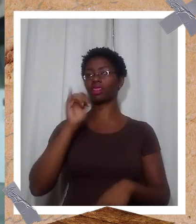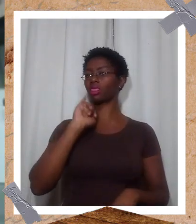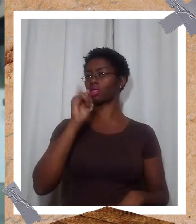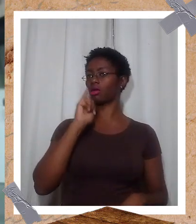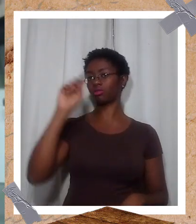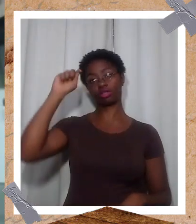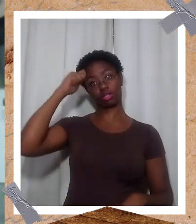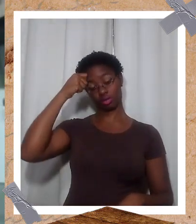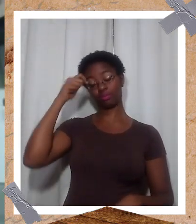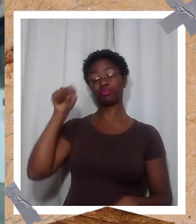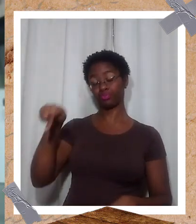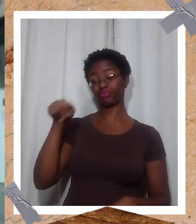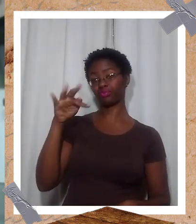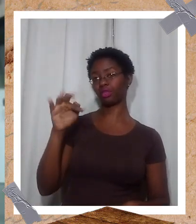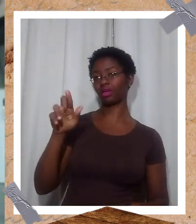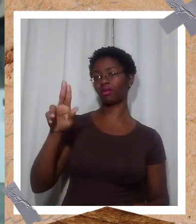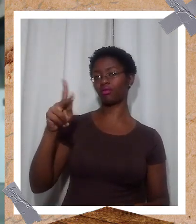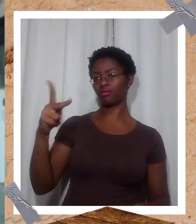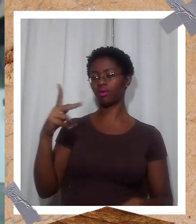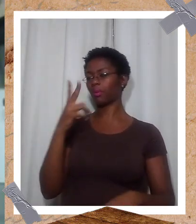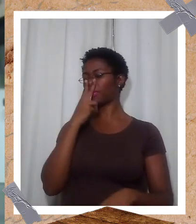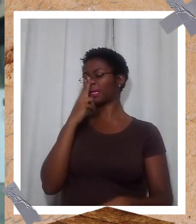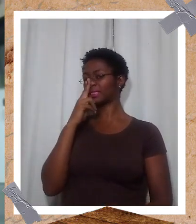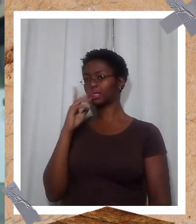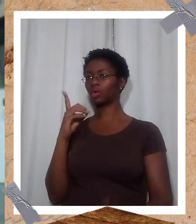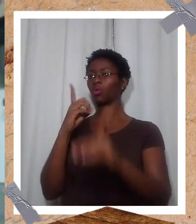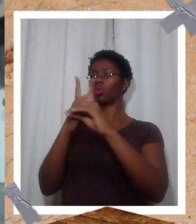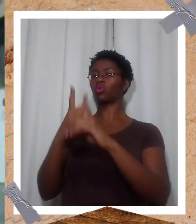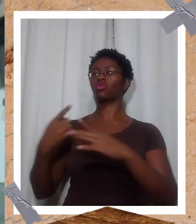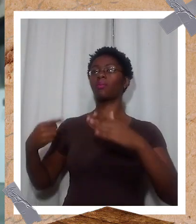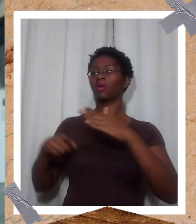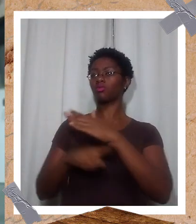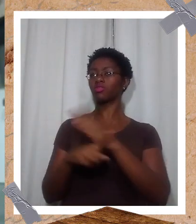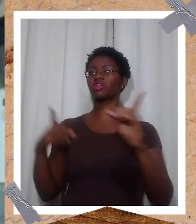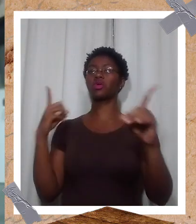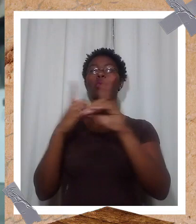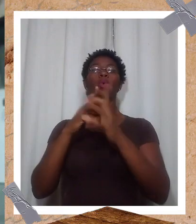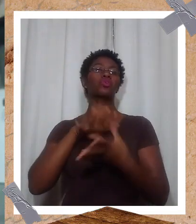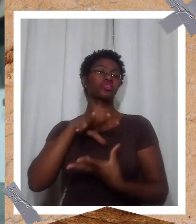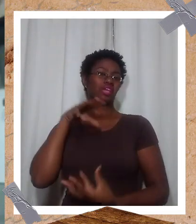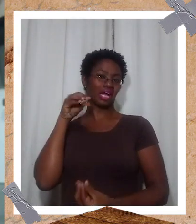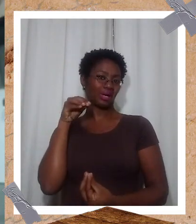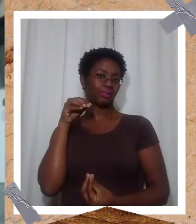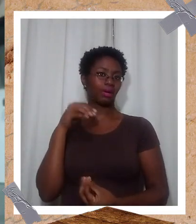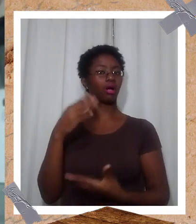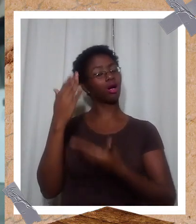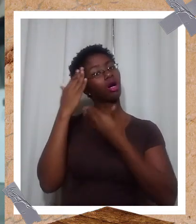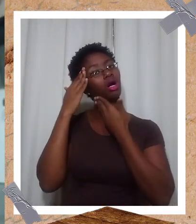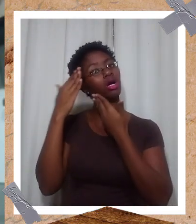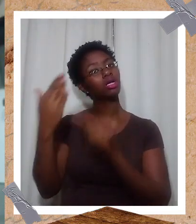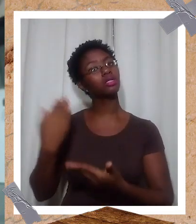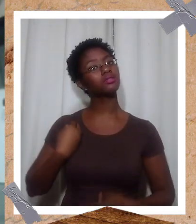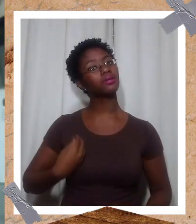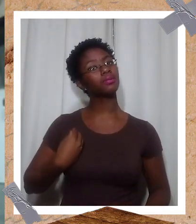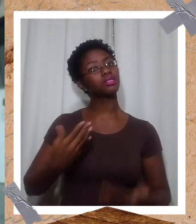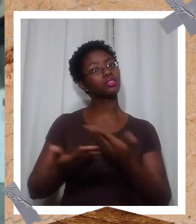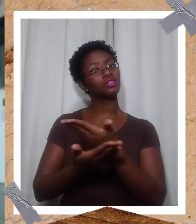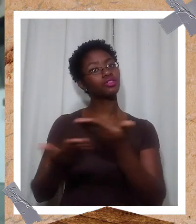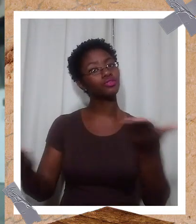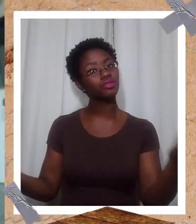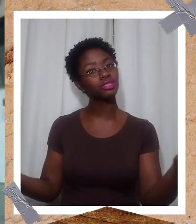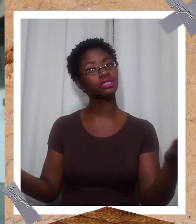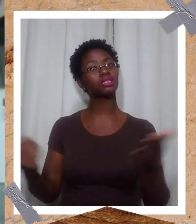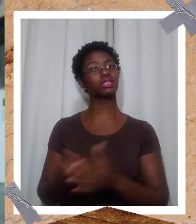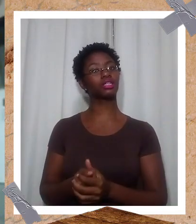é esse espaço, né, que propicia encontros profundos e reencontros de alma. Então, eu agradeço a presença de vocês, eu espero